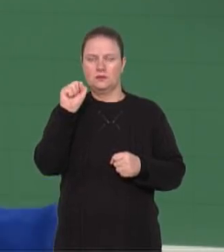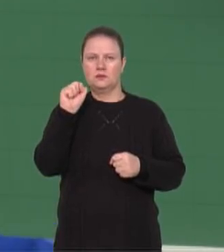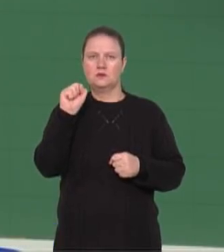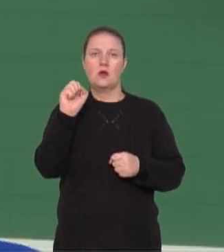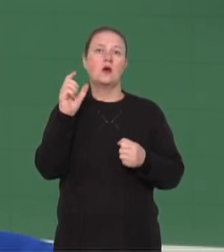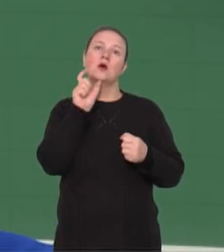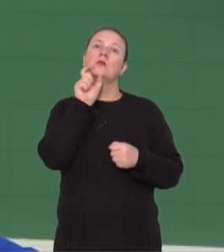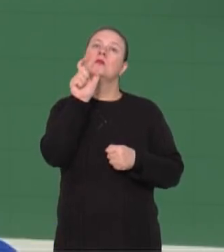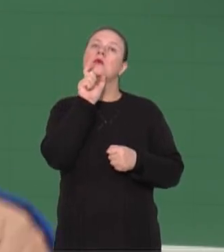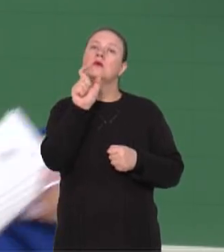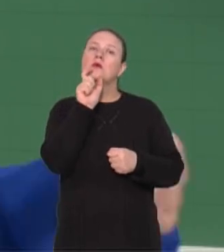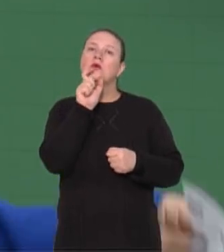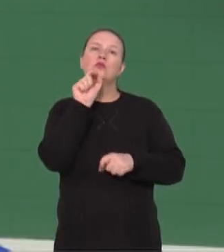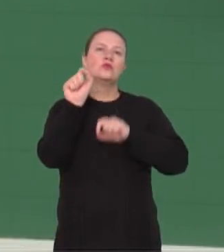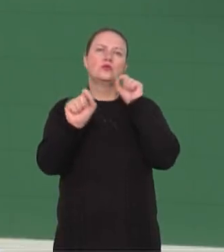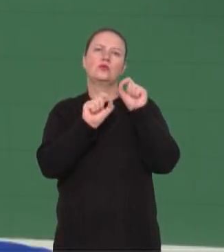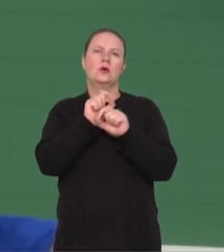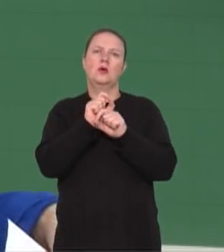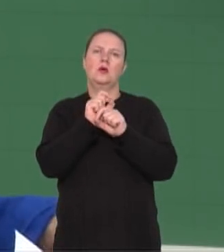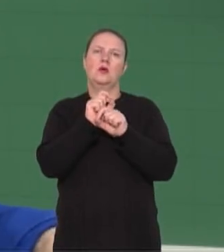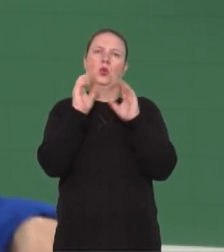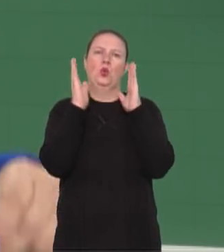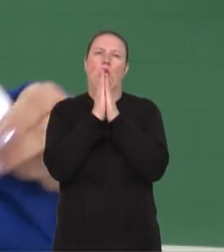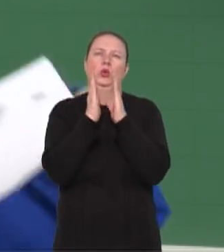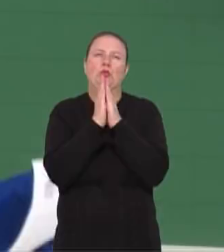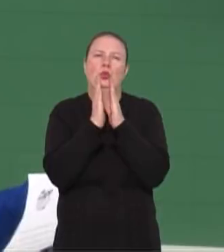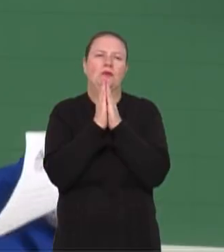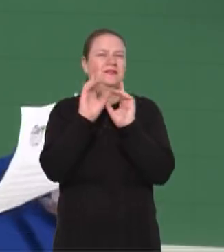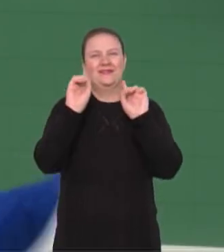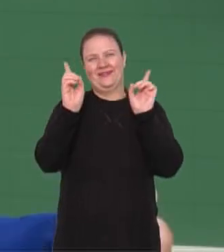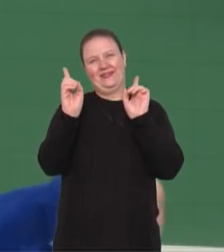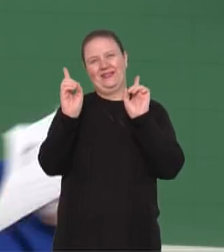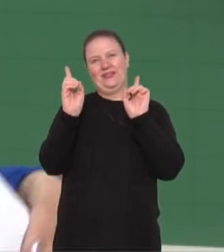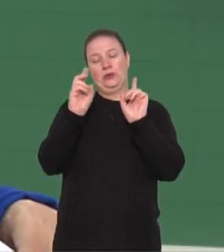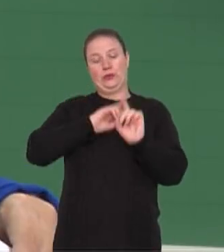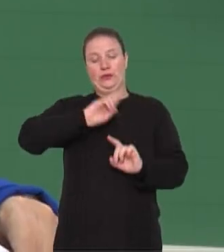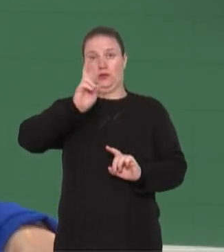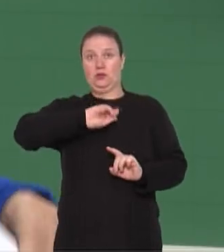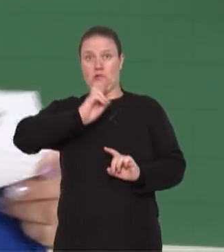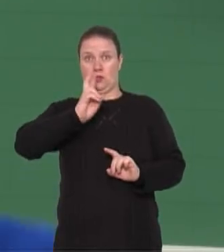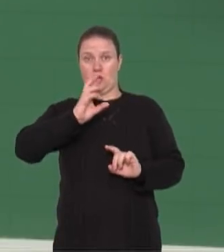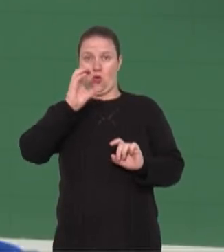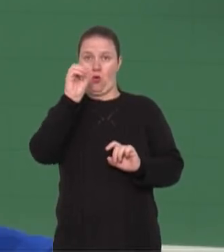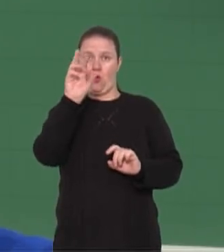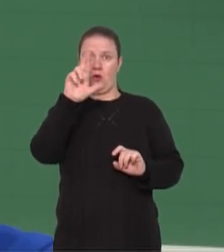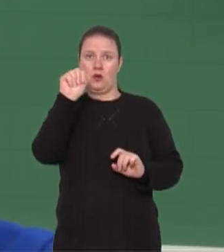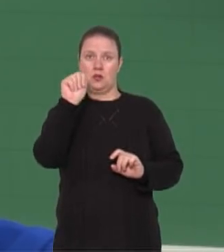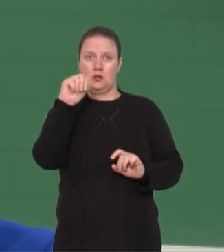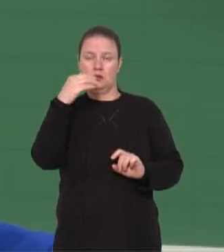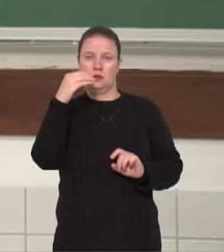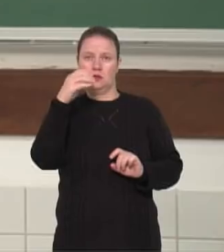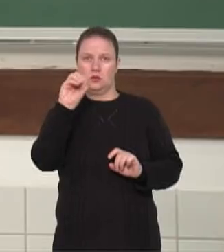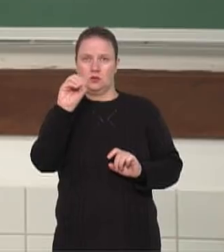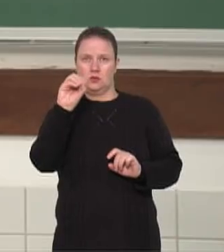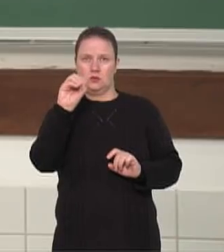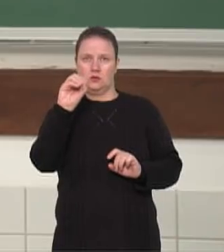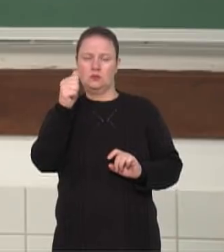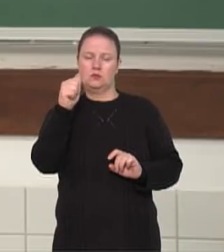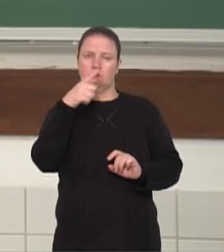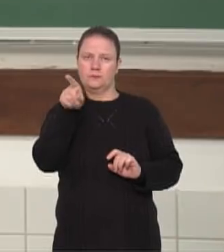se refere àquelas orações de cultos religiosos. Ela se refere, na língua portuguesa, a verbos,